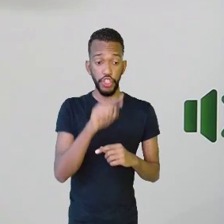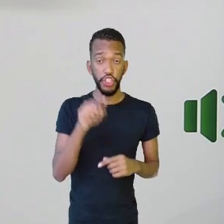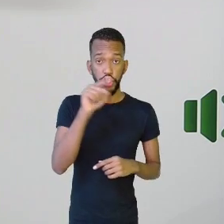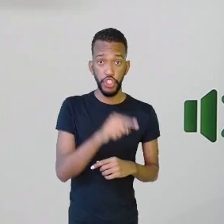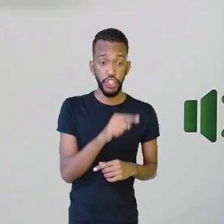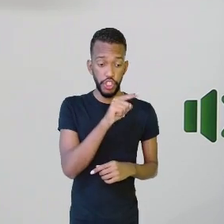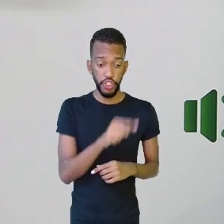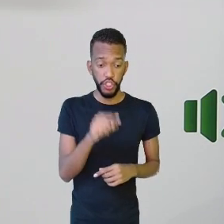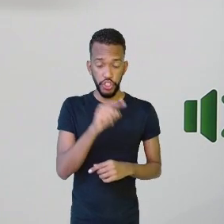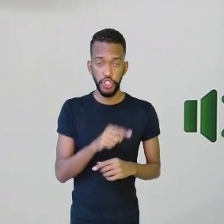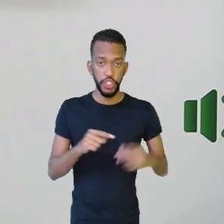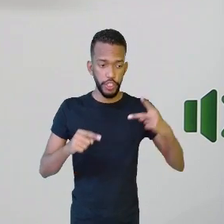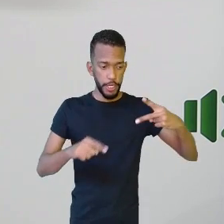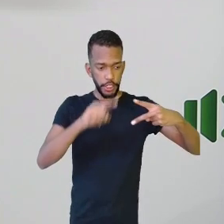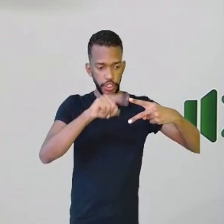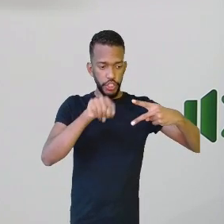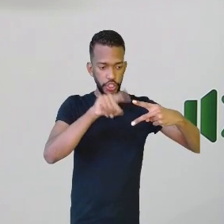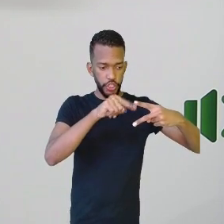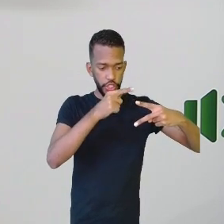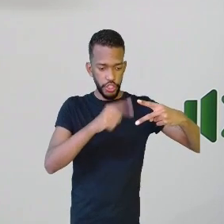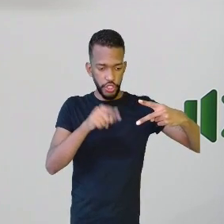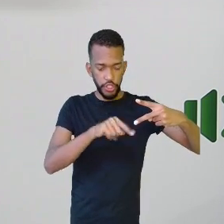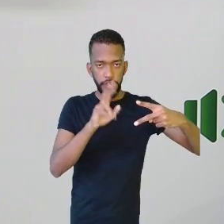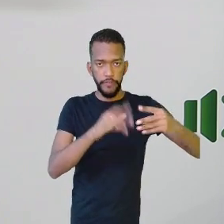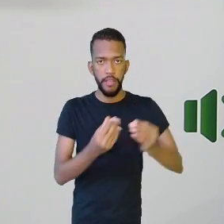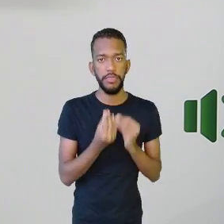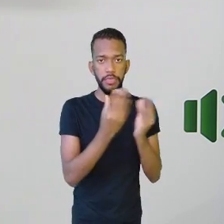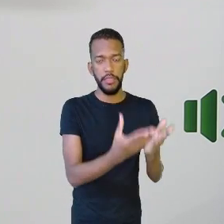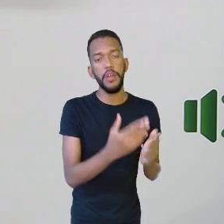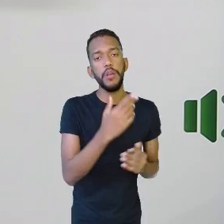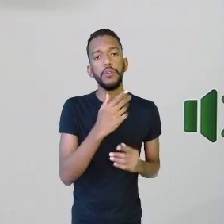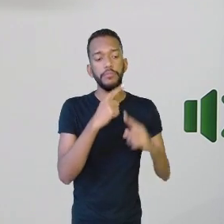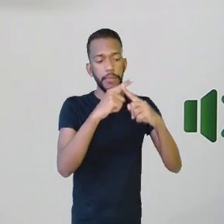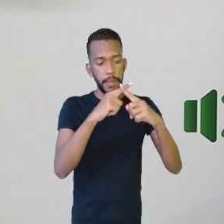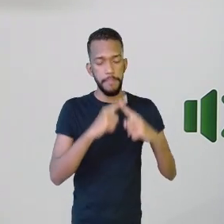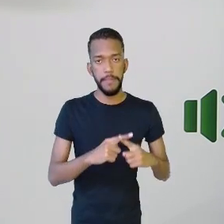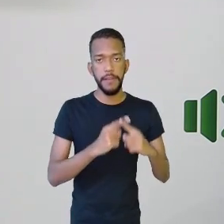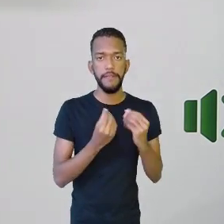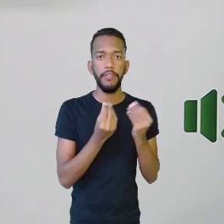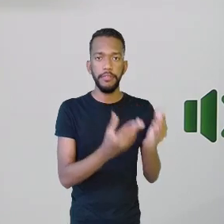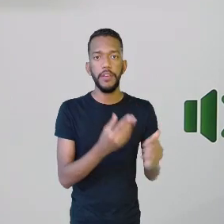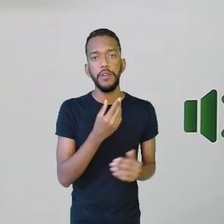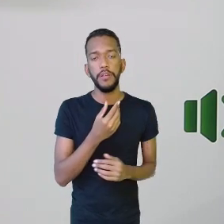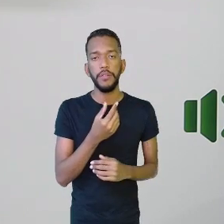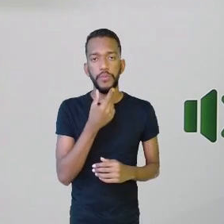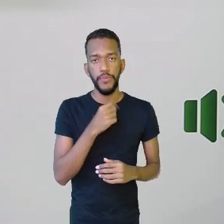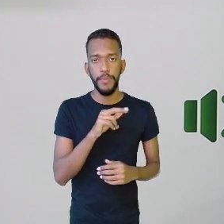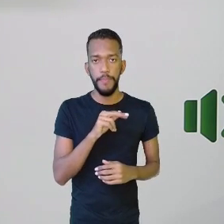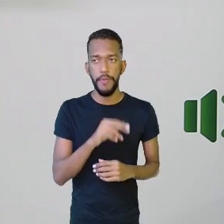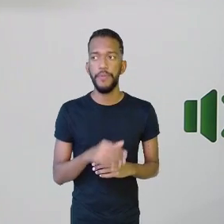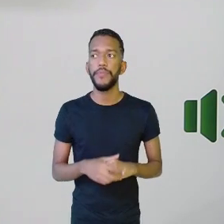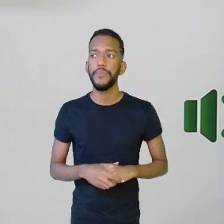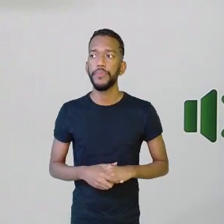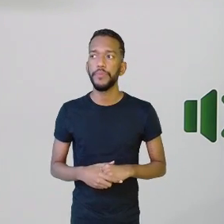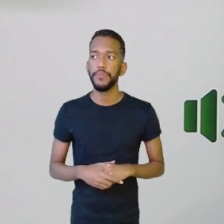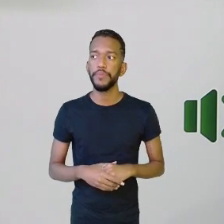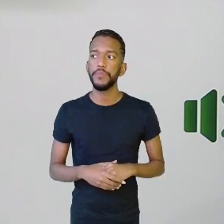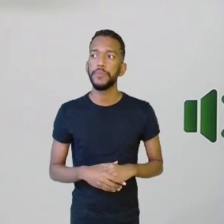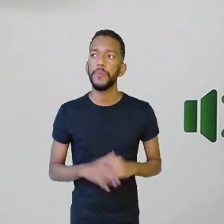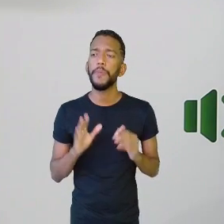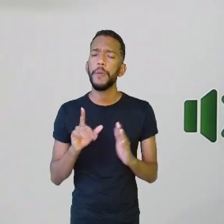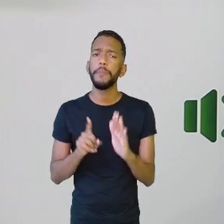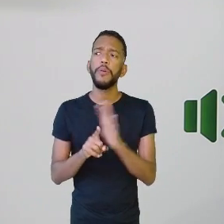está indicando as partes que ele vai dar para o irmão. E olha lá, qual a